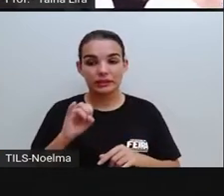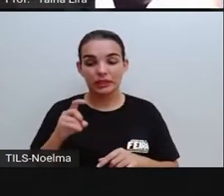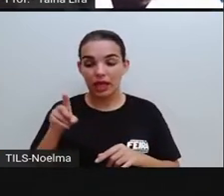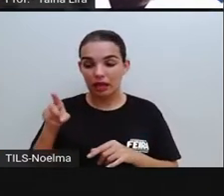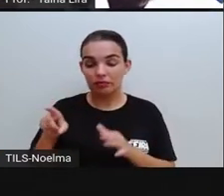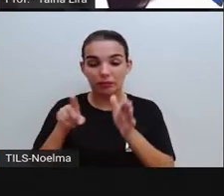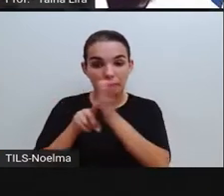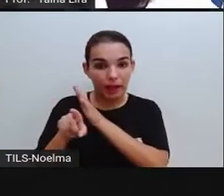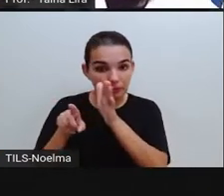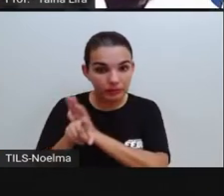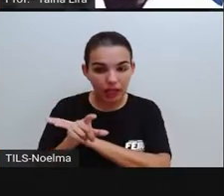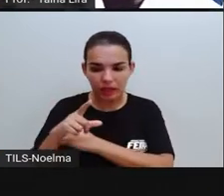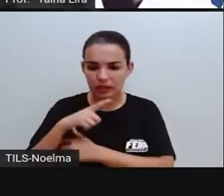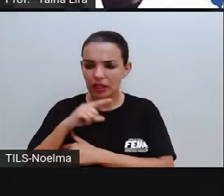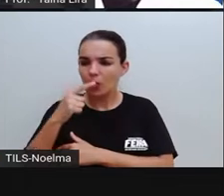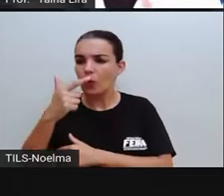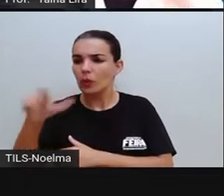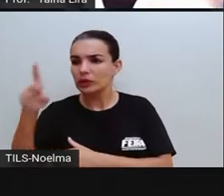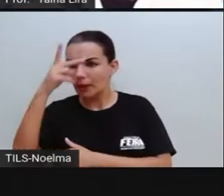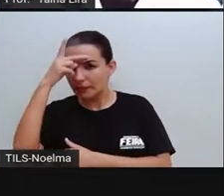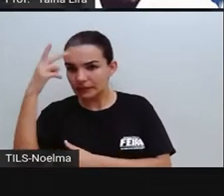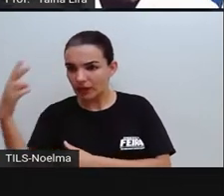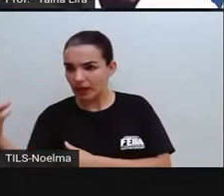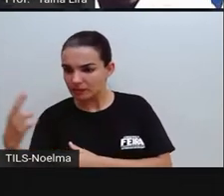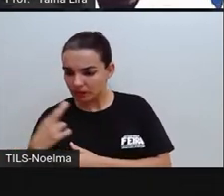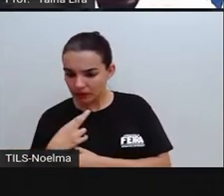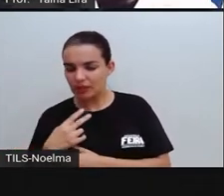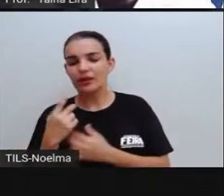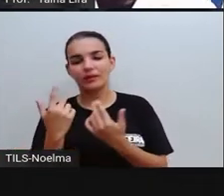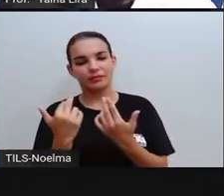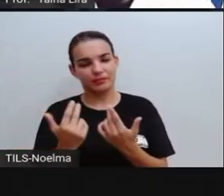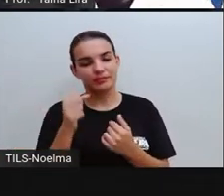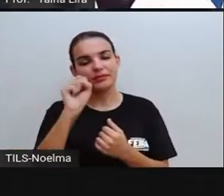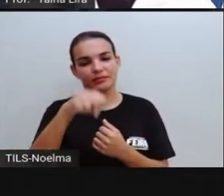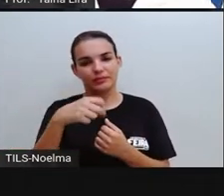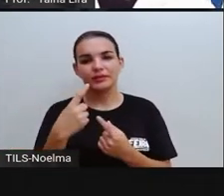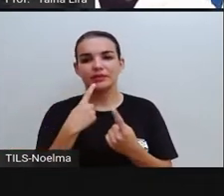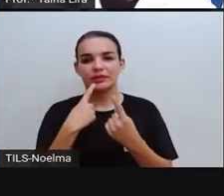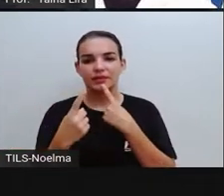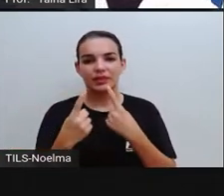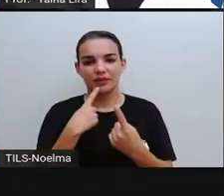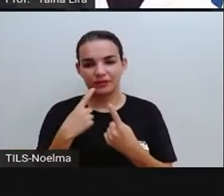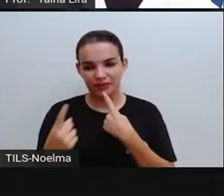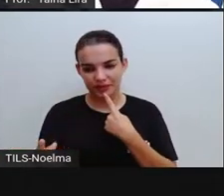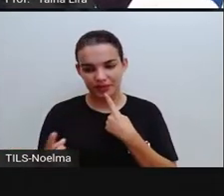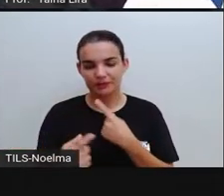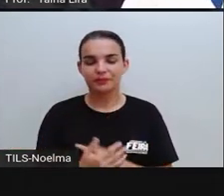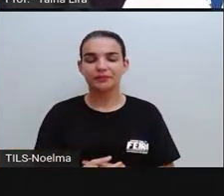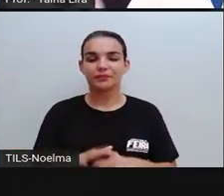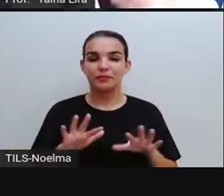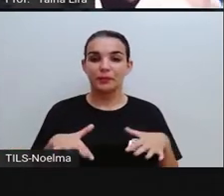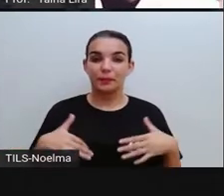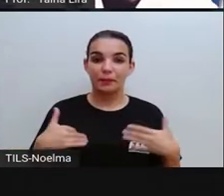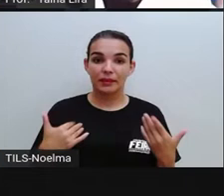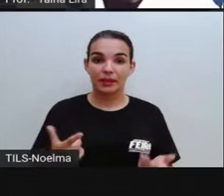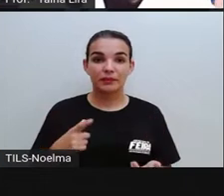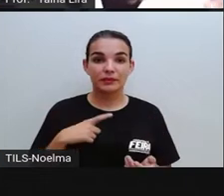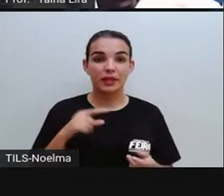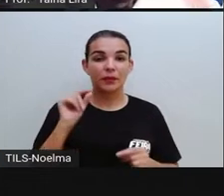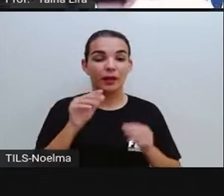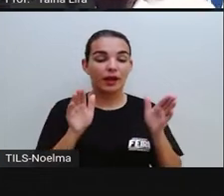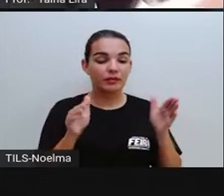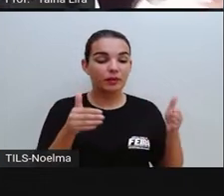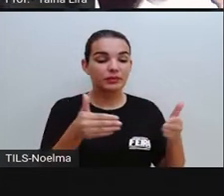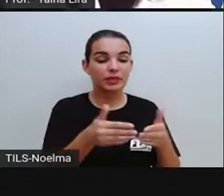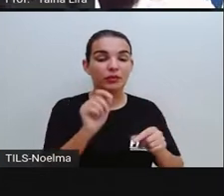perguntas e tem outra pessoa respondendo, não deixa de ser uma entrevista, tá? E essa entrevista que ele faz, a gente cai lá naquele objetivo